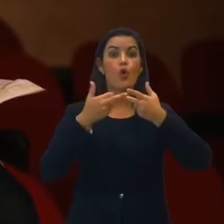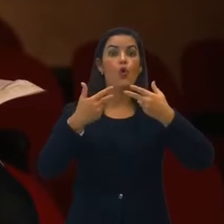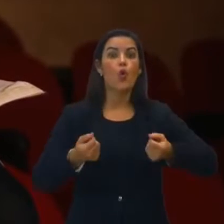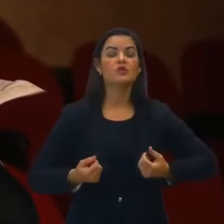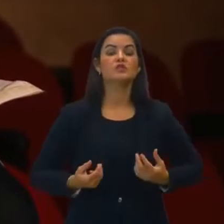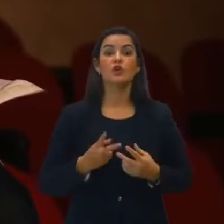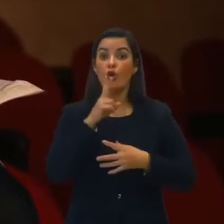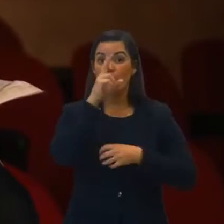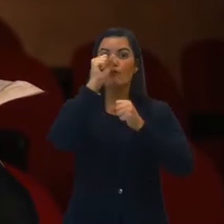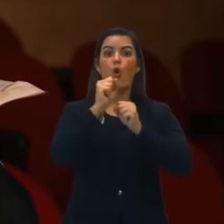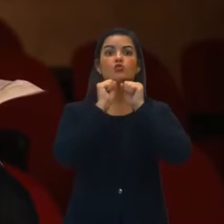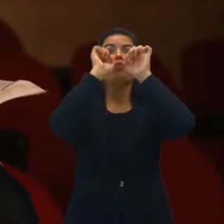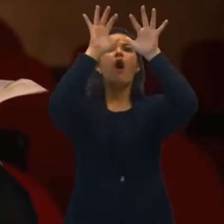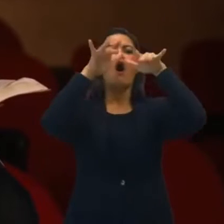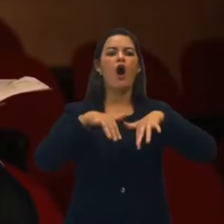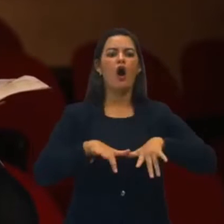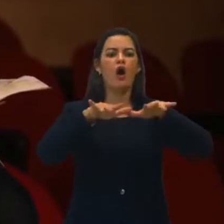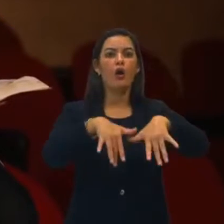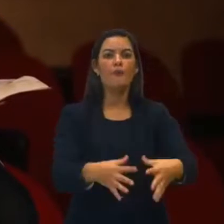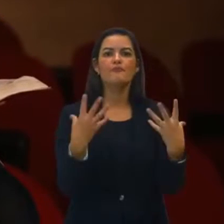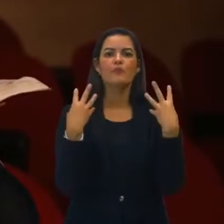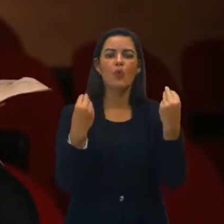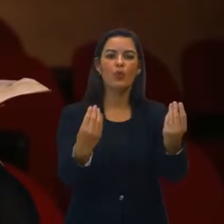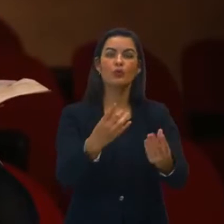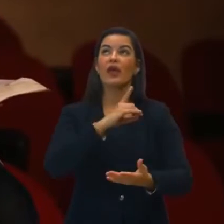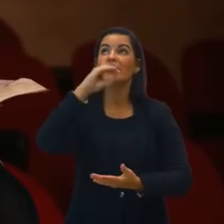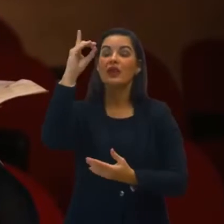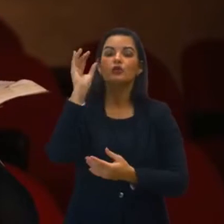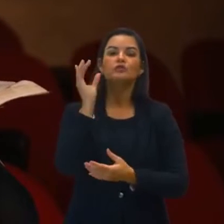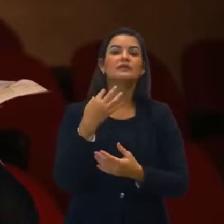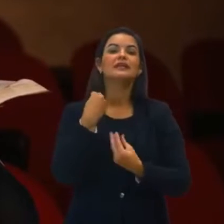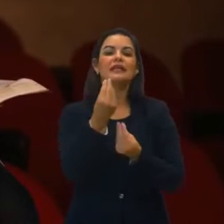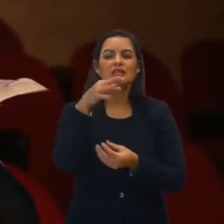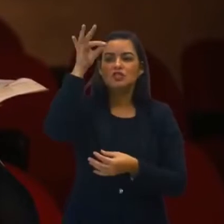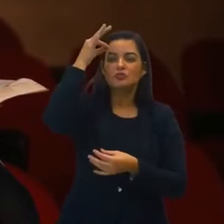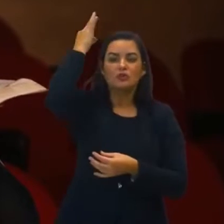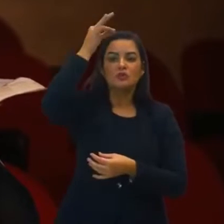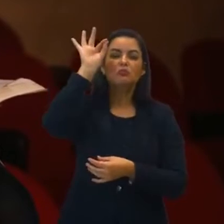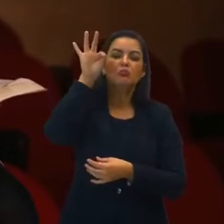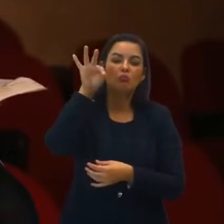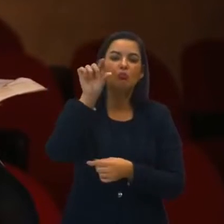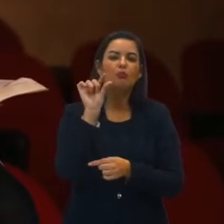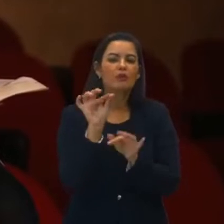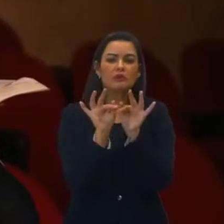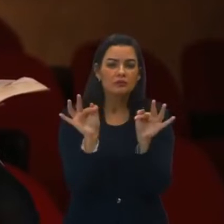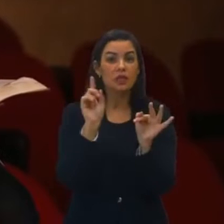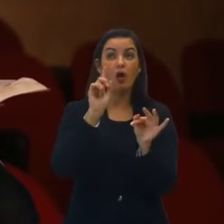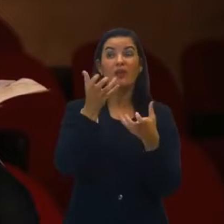abundantes. Deus não dá o seu espírito por medida. Ele tem algo profuso para você e para